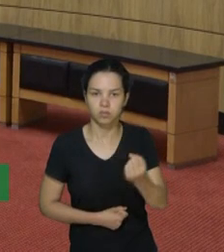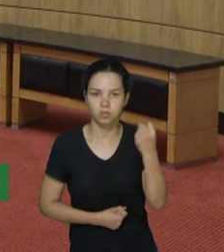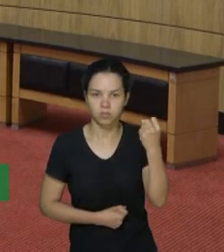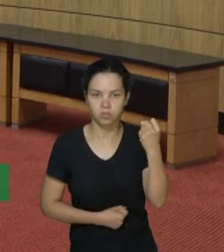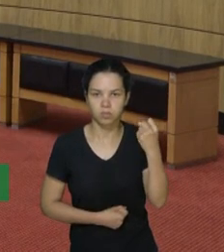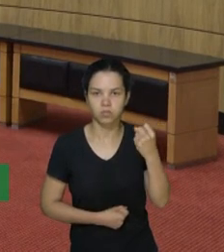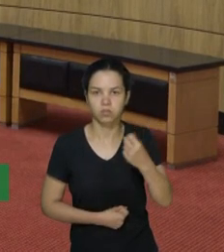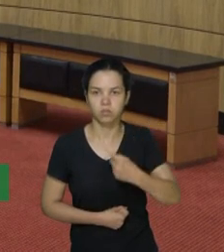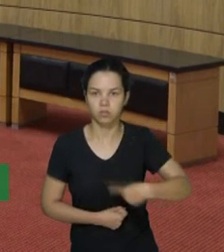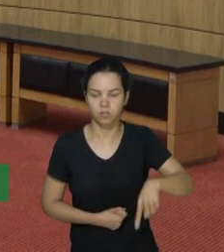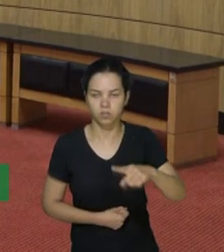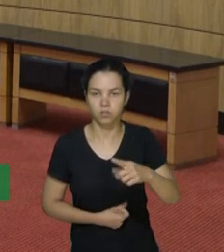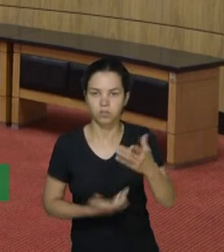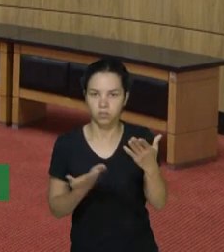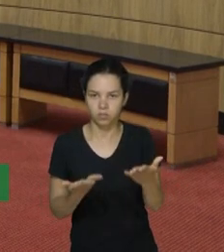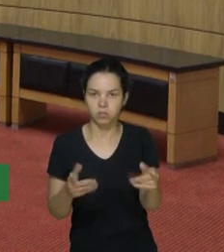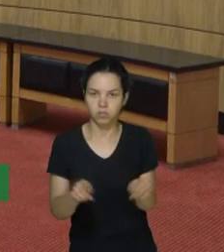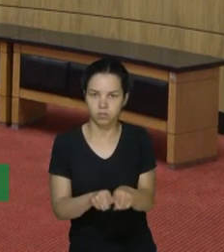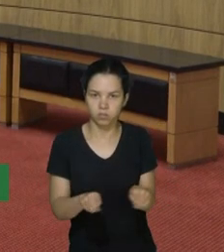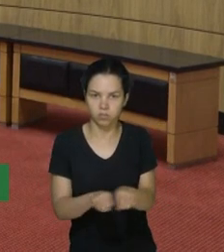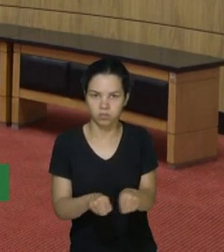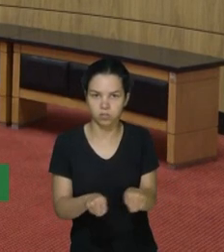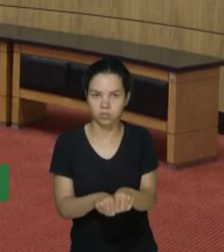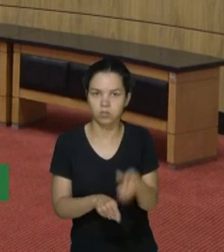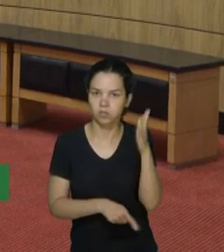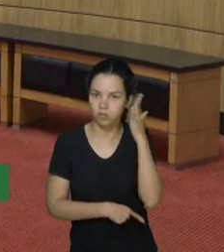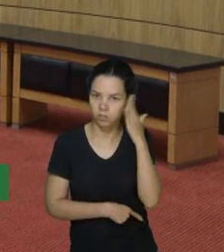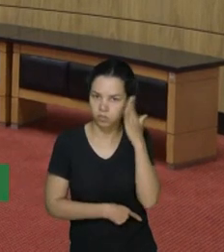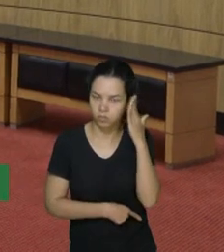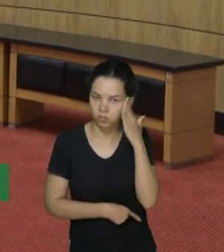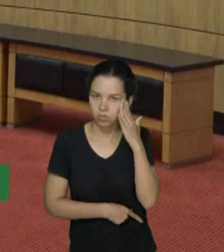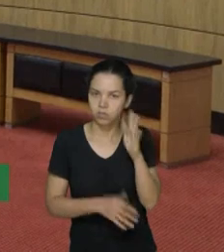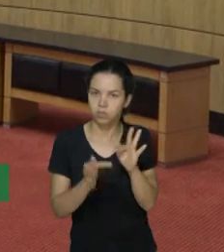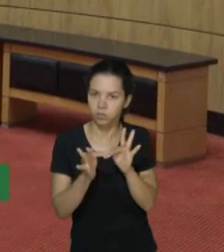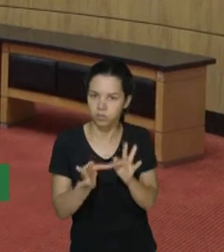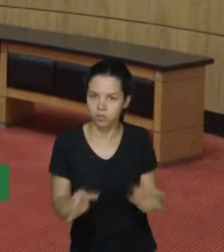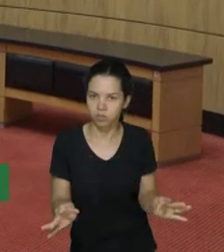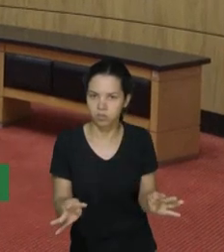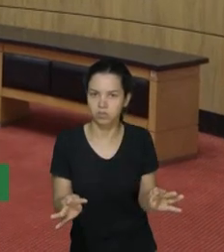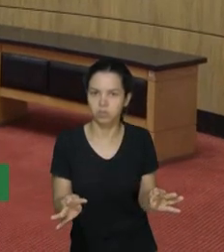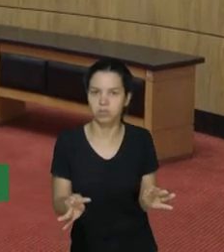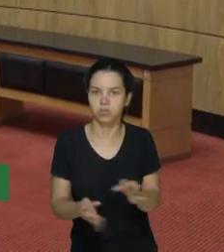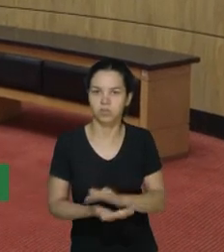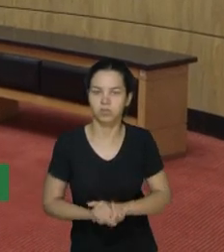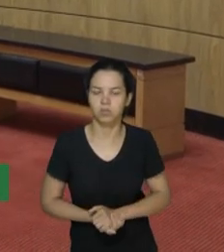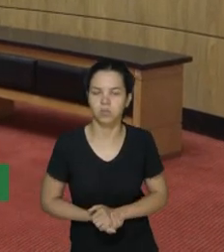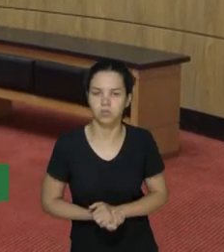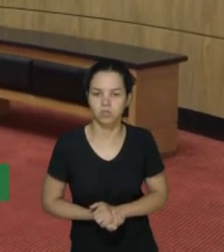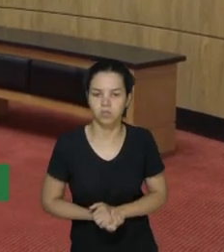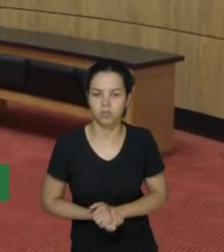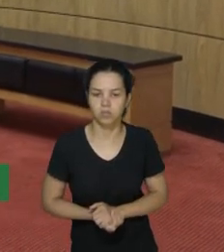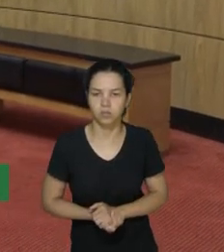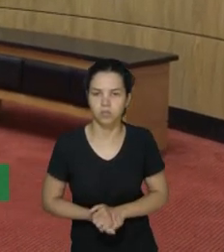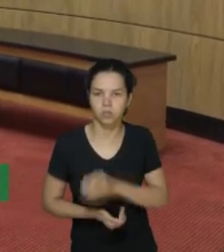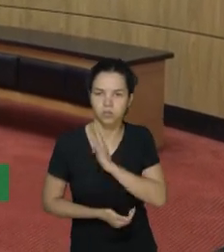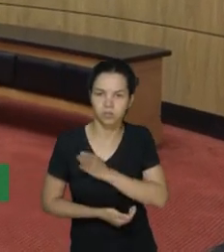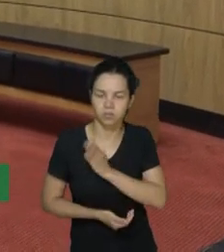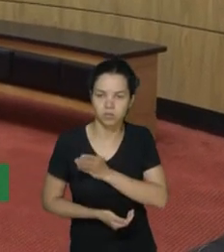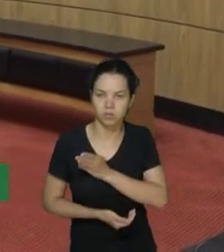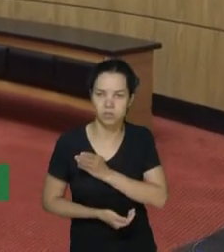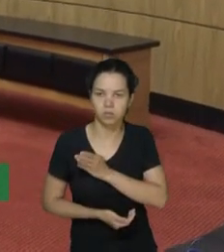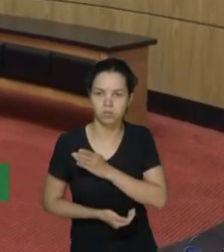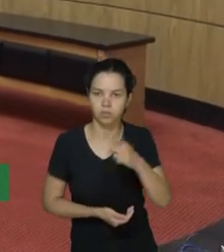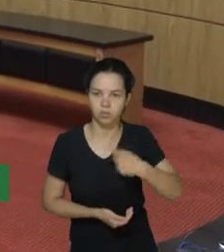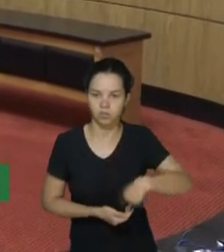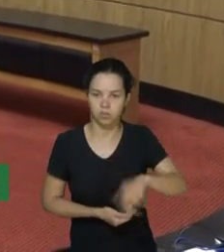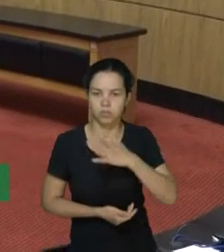mas Vossa Excelência também sabe ser humilde e sabe ter o coração que agrada a todos.